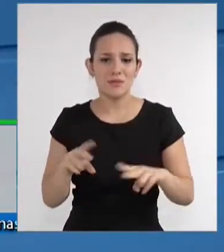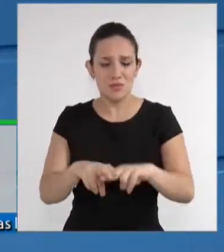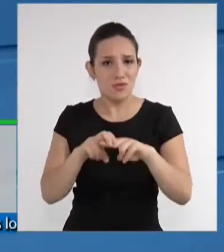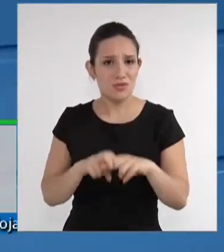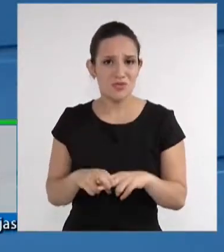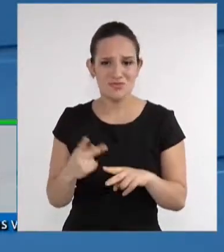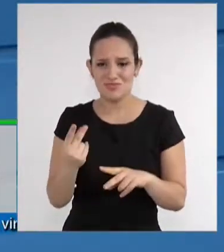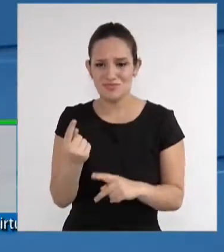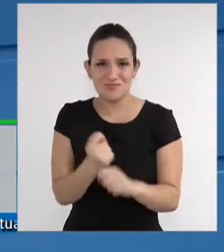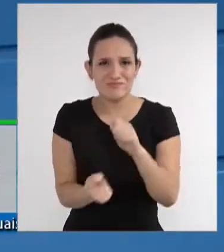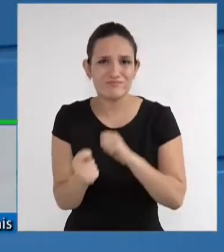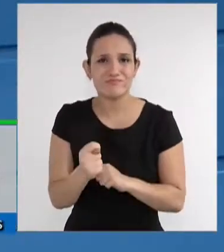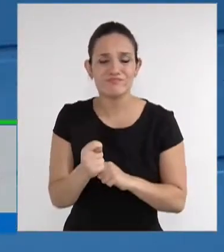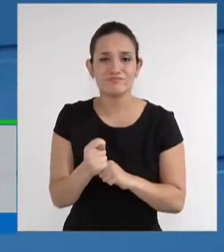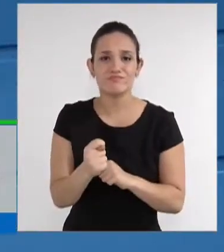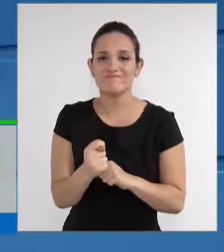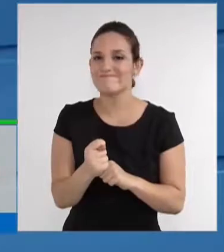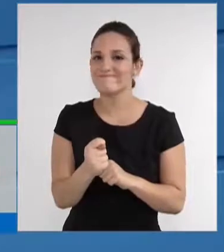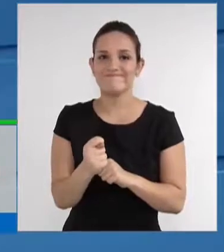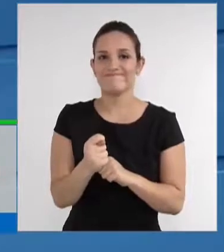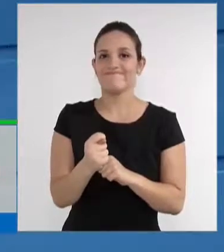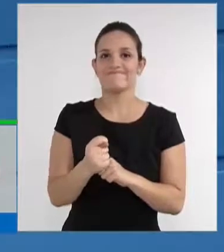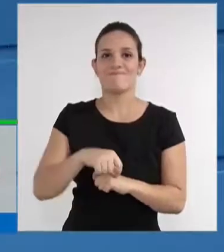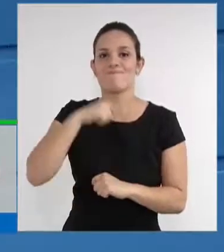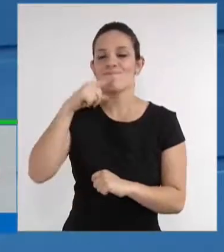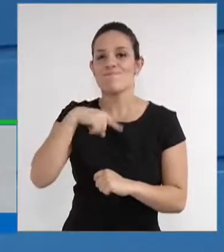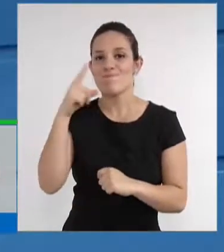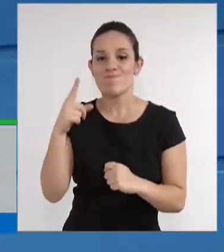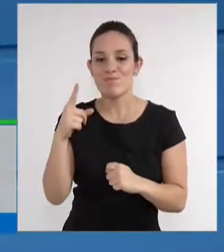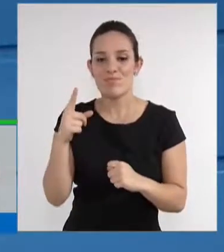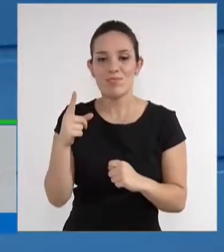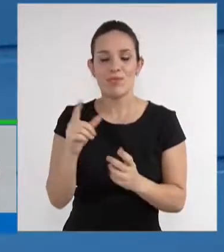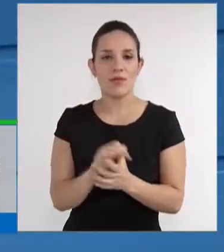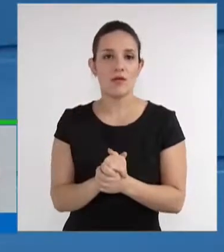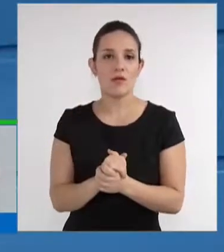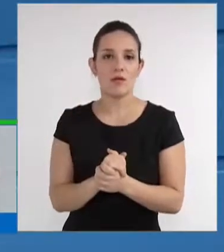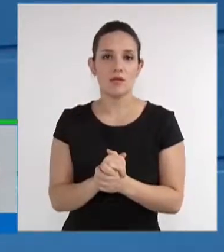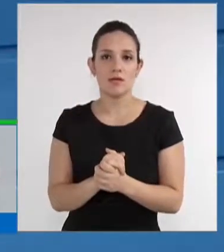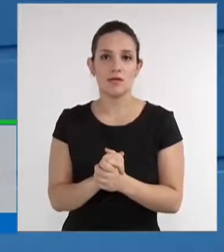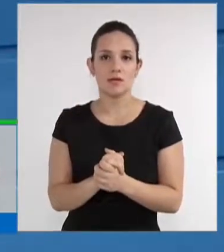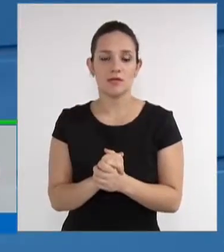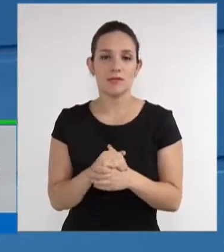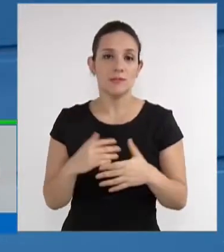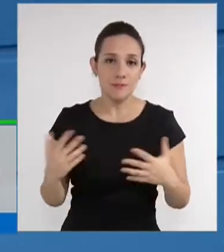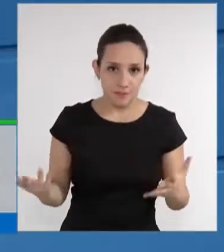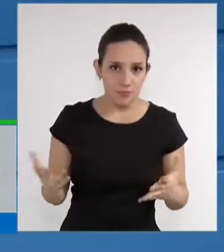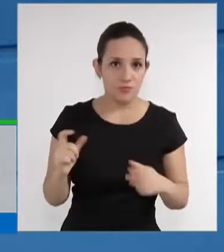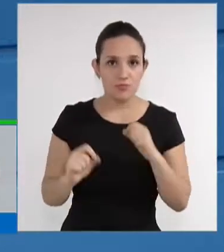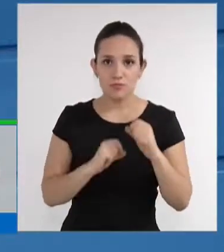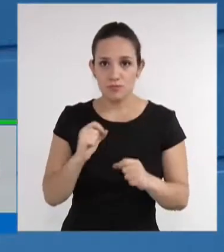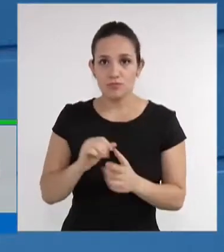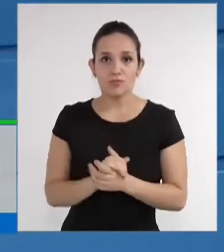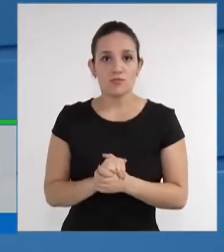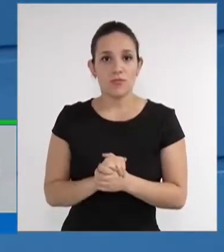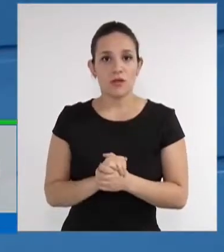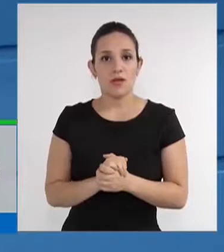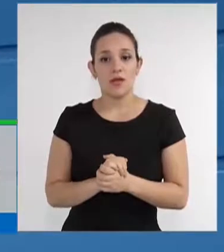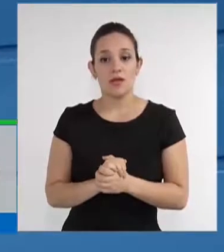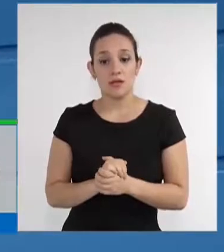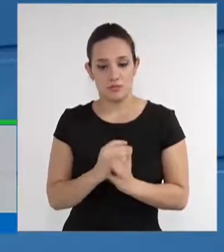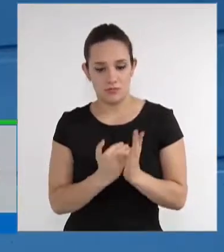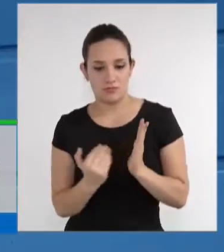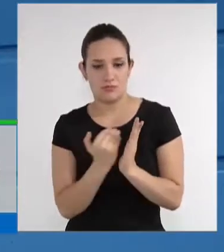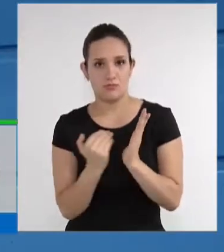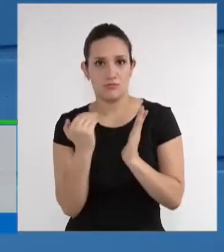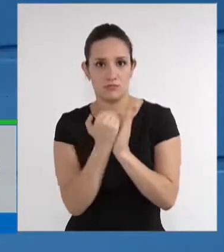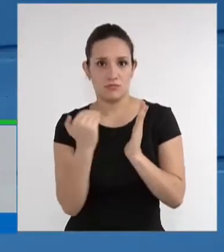situações econômicas que não permite a questão da majoração e da atualização